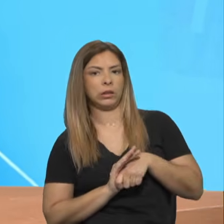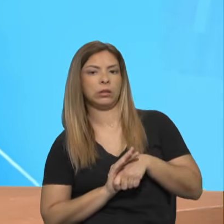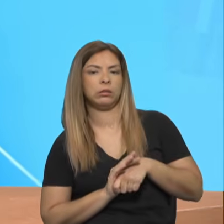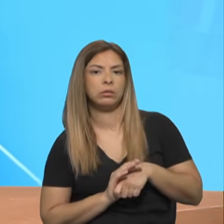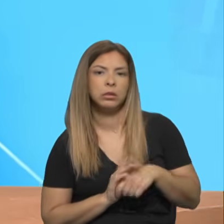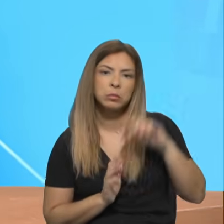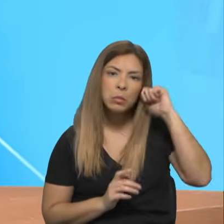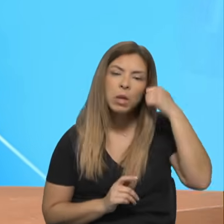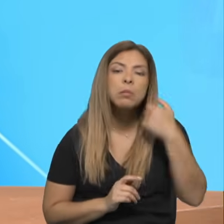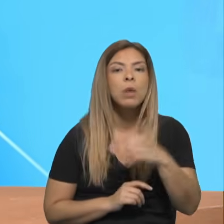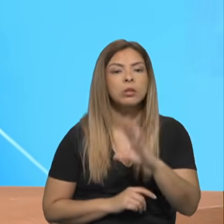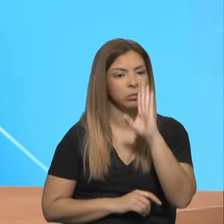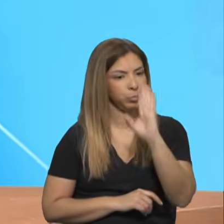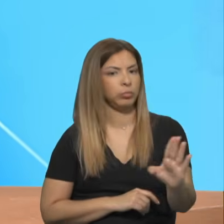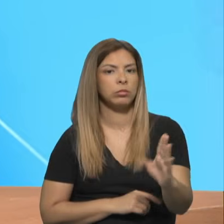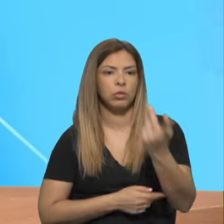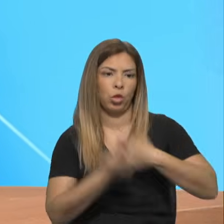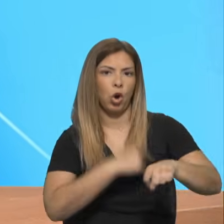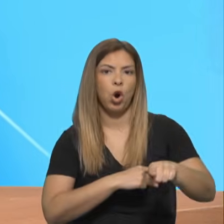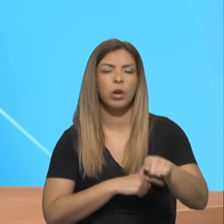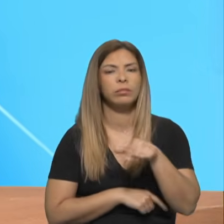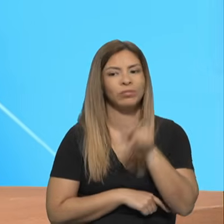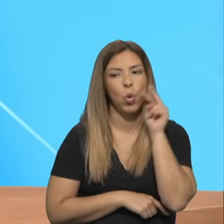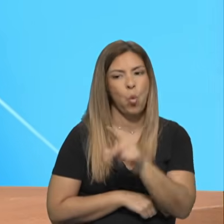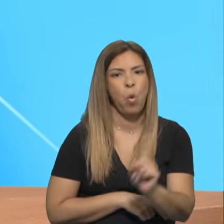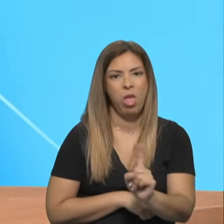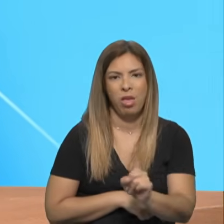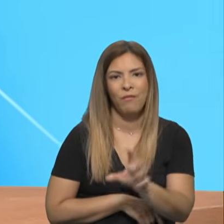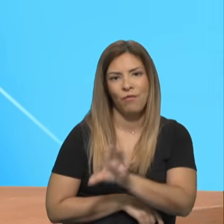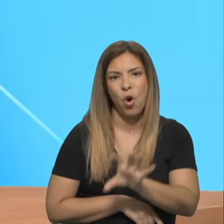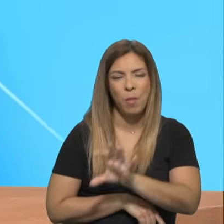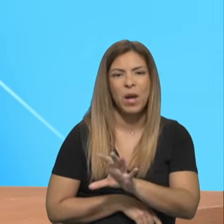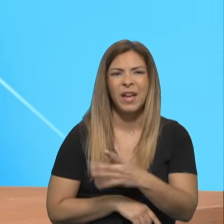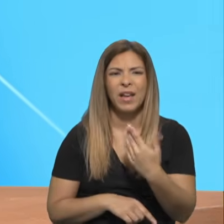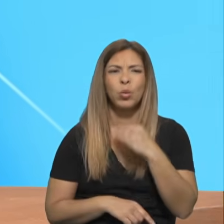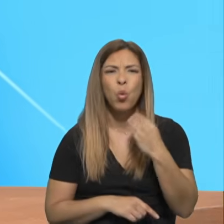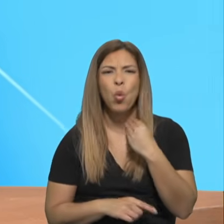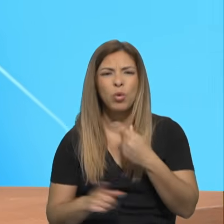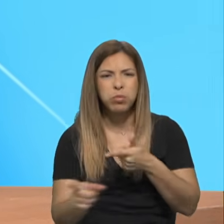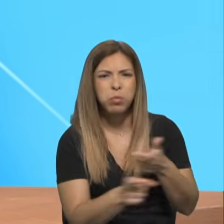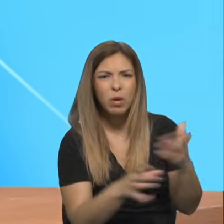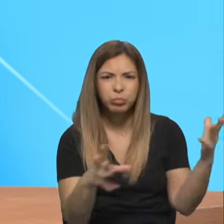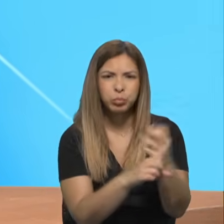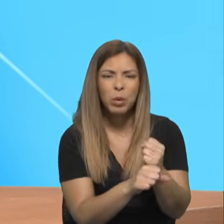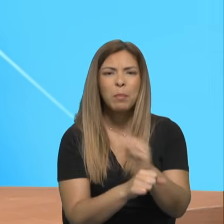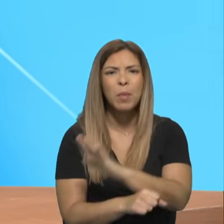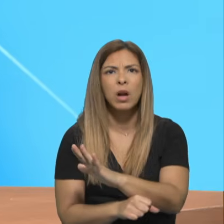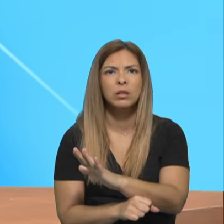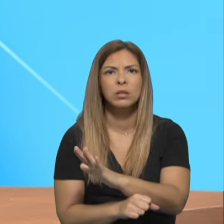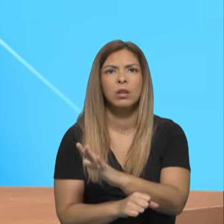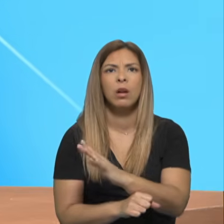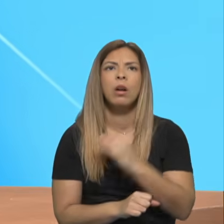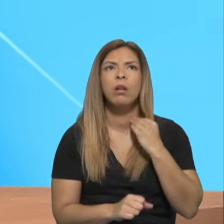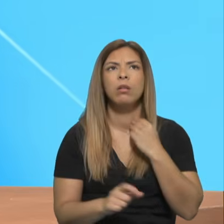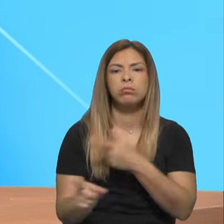a essas ameaças não é esta a que estamos a assistir. Quer dizer, combater o terrorismo é legítimo, mas não combater o terrorismo sem